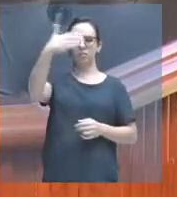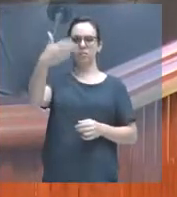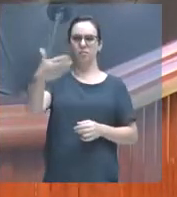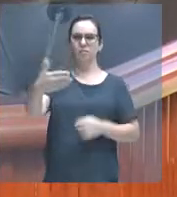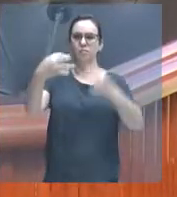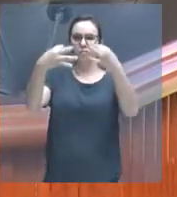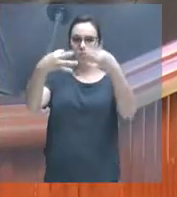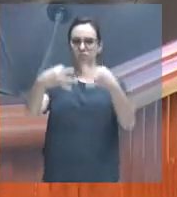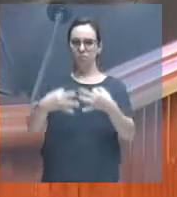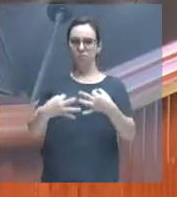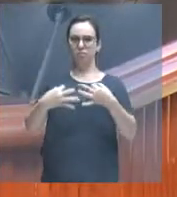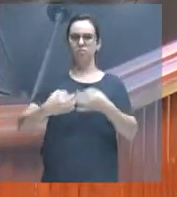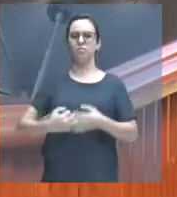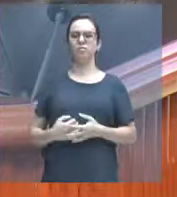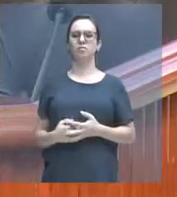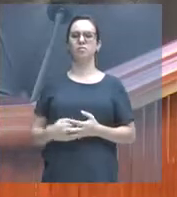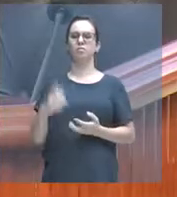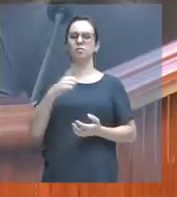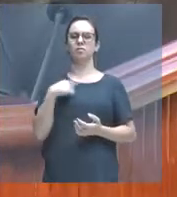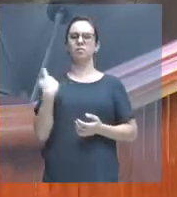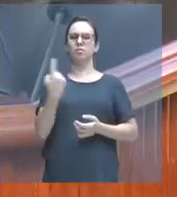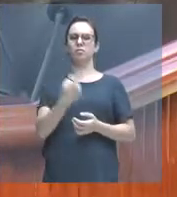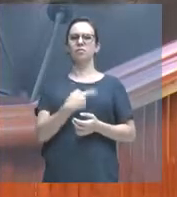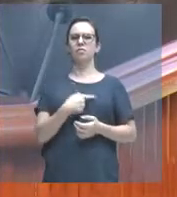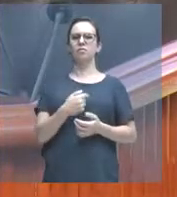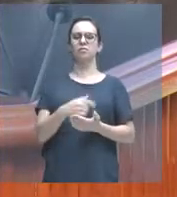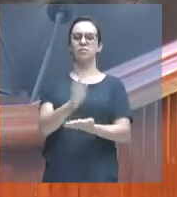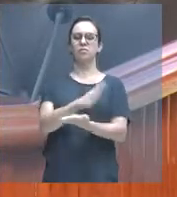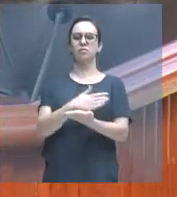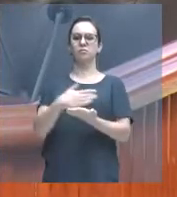justa. Nós, para abrirmos